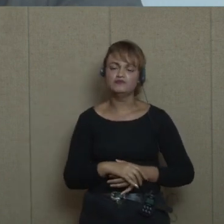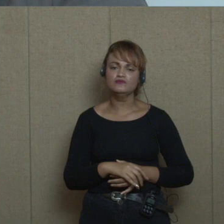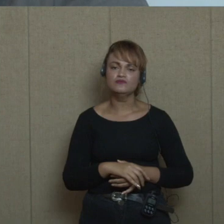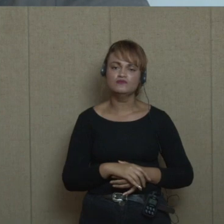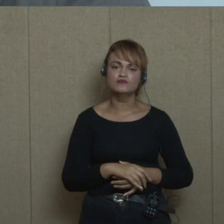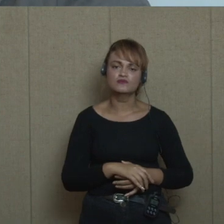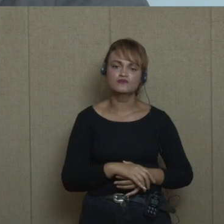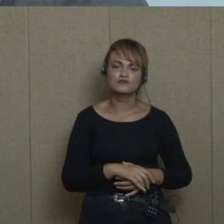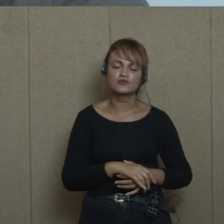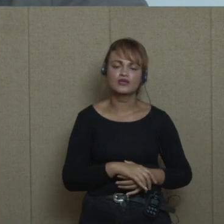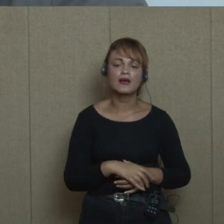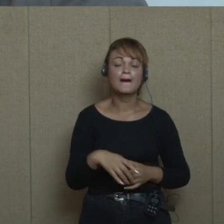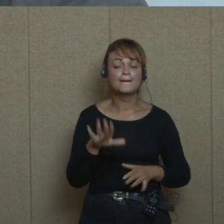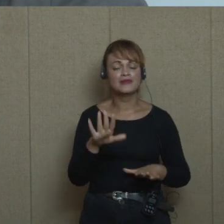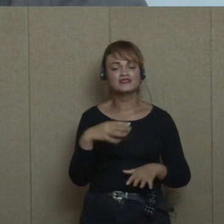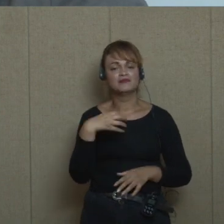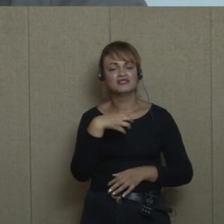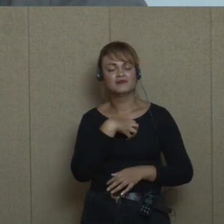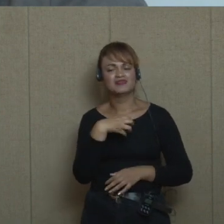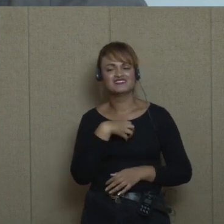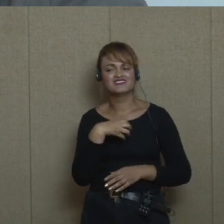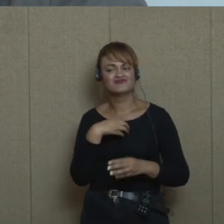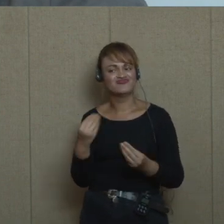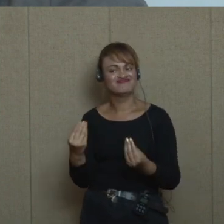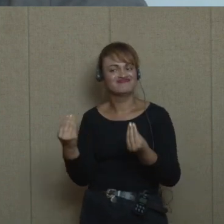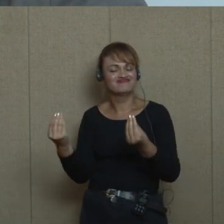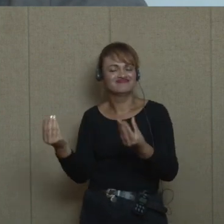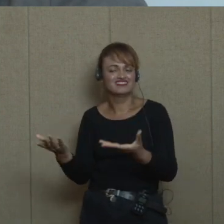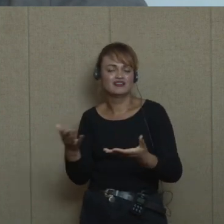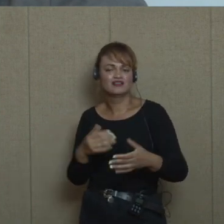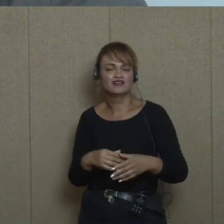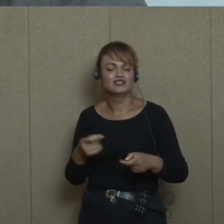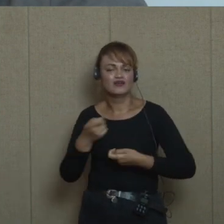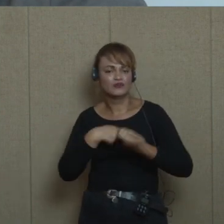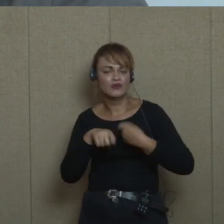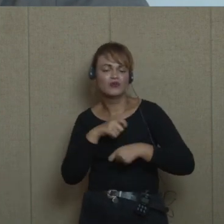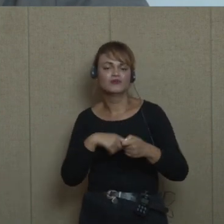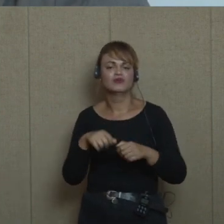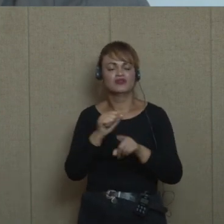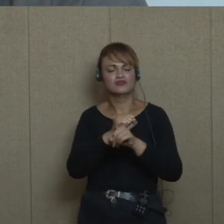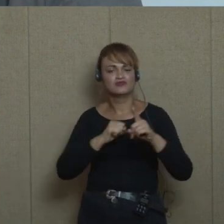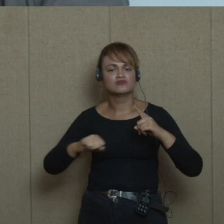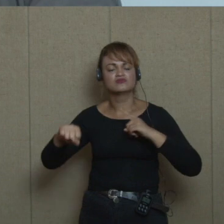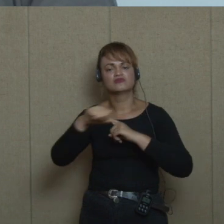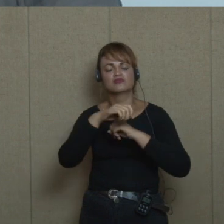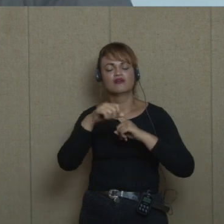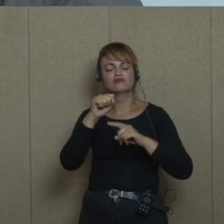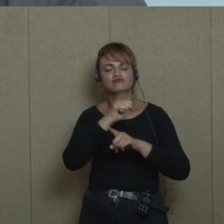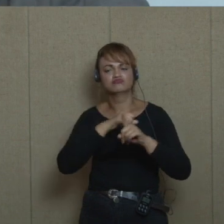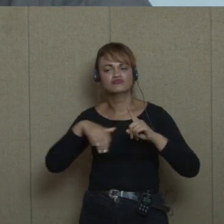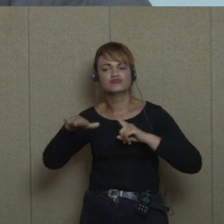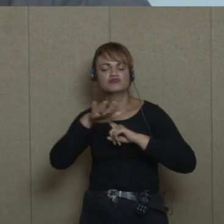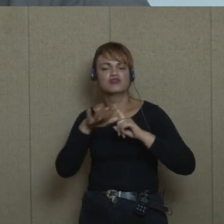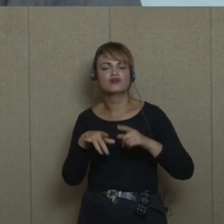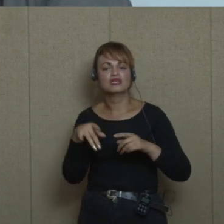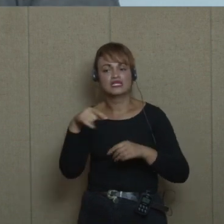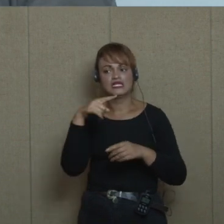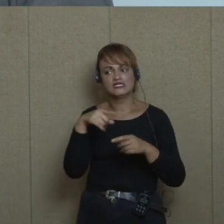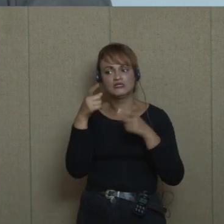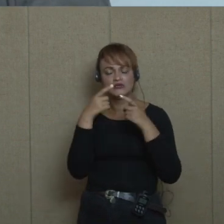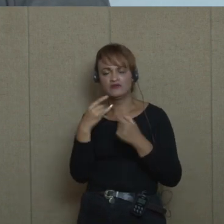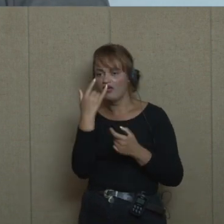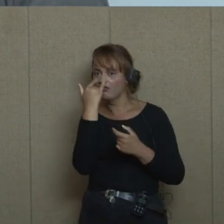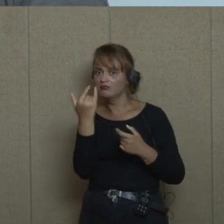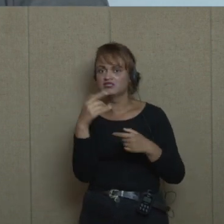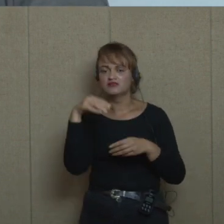Mas também tem uma sensação de entrega, entrega econômica, entrega social. E essa nova ambição na Europa, eu acho que a Europa